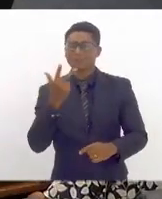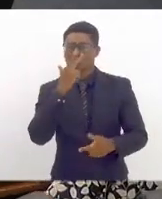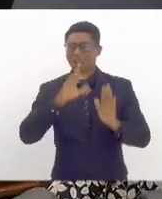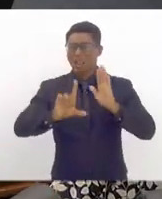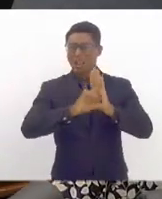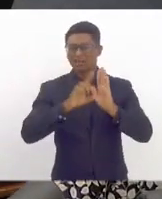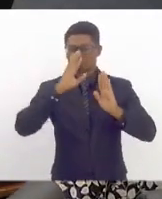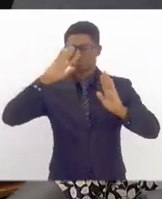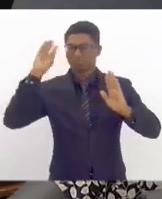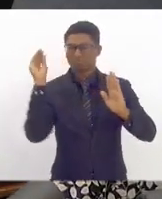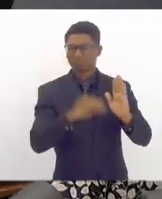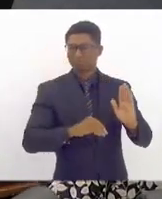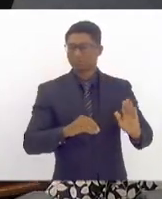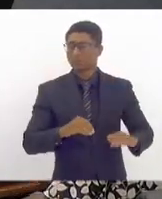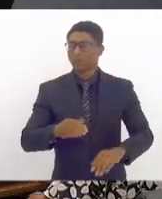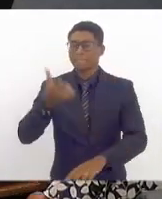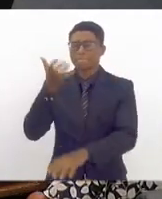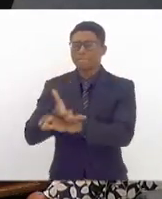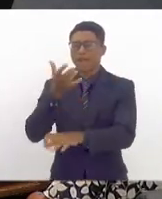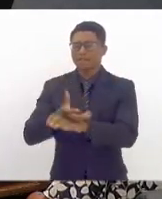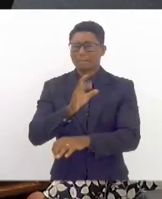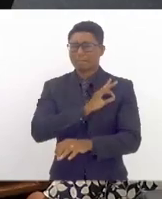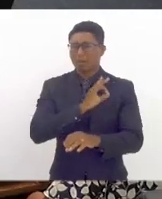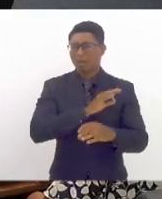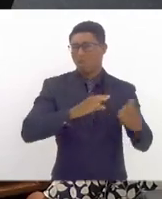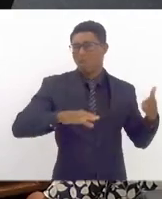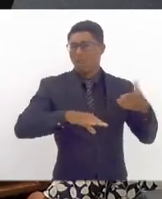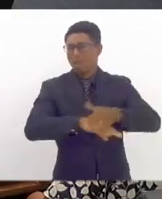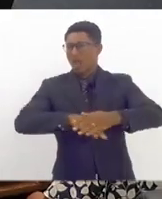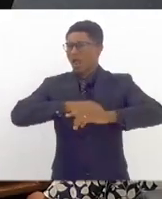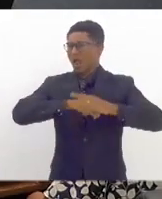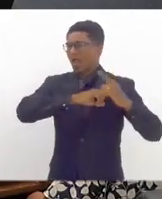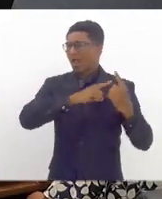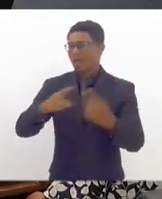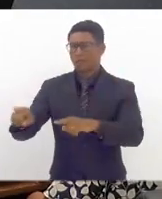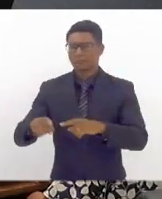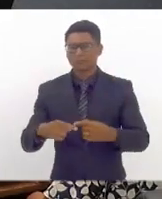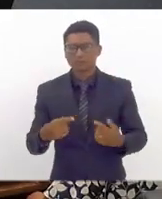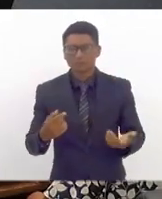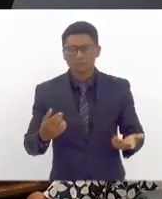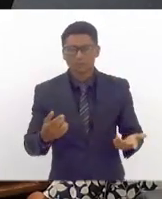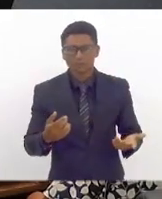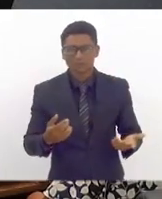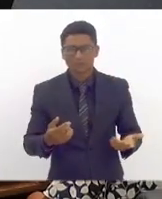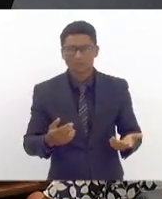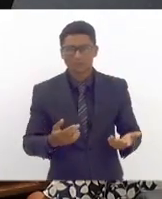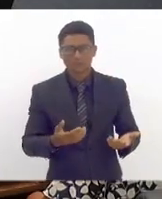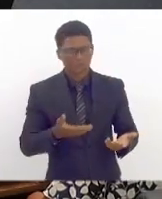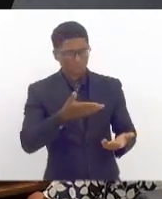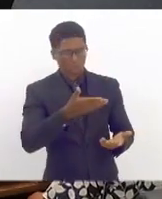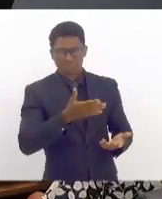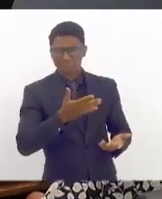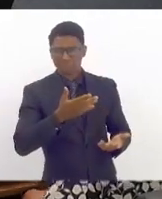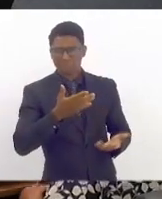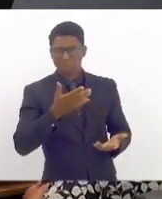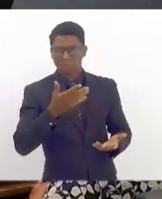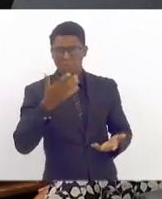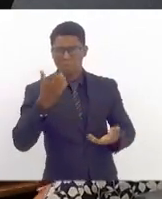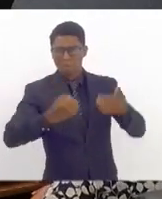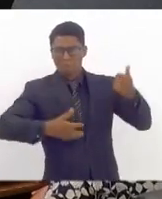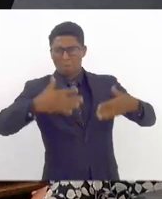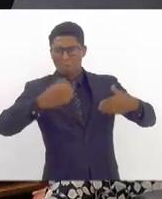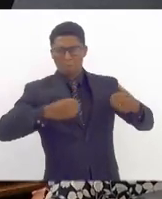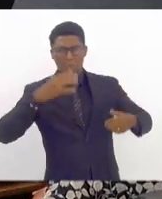e o direito de ocupar das praças e a galera não falava assim bonito que nem esse menino falava não que nem maldade